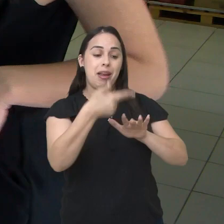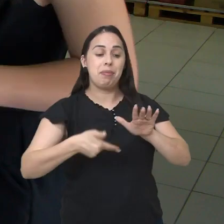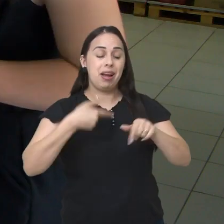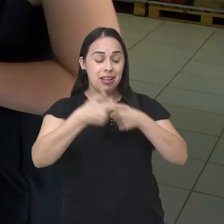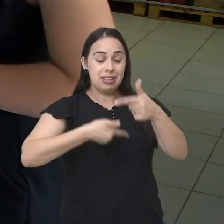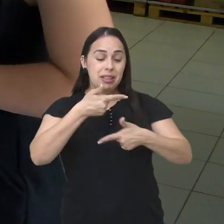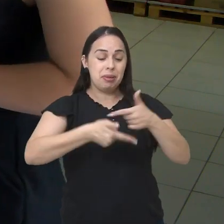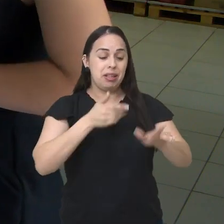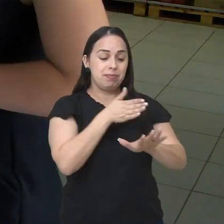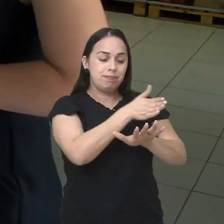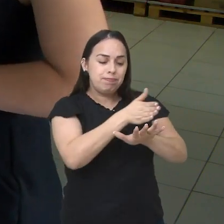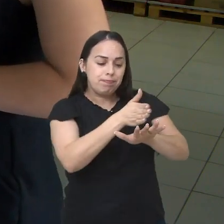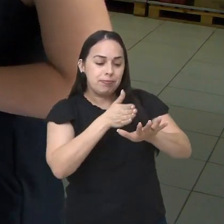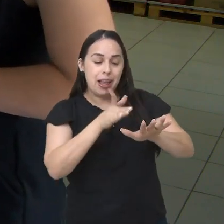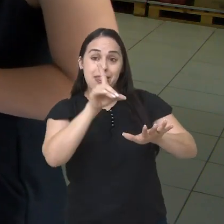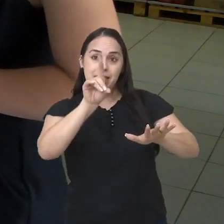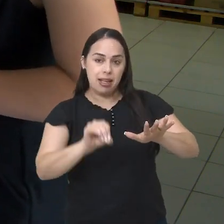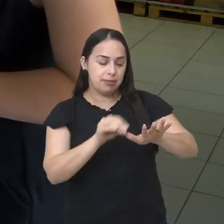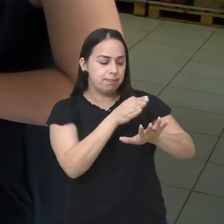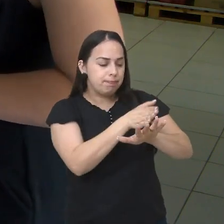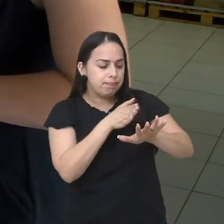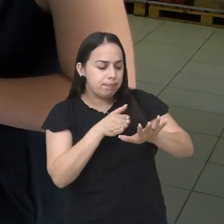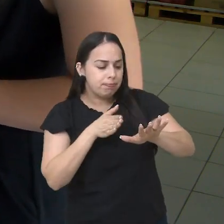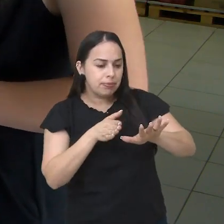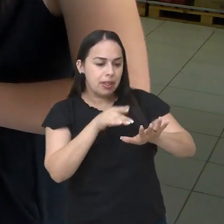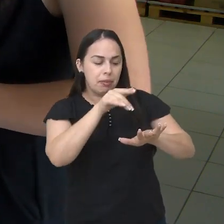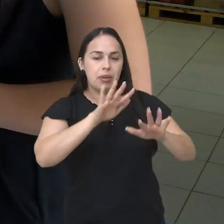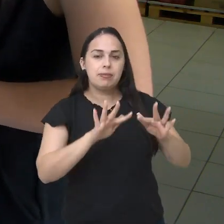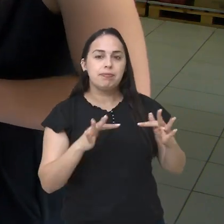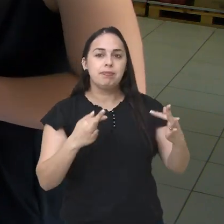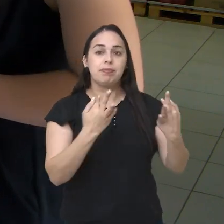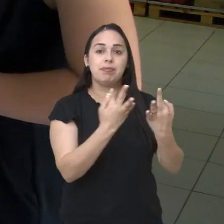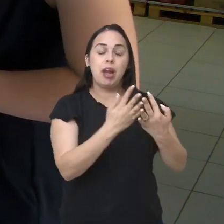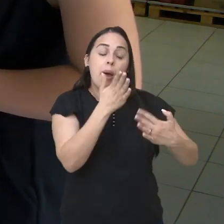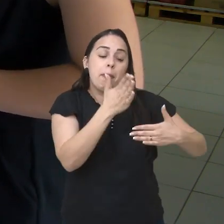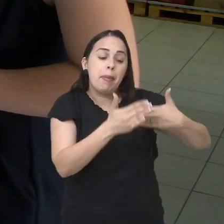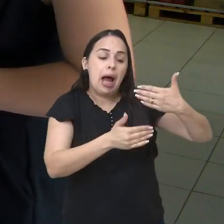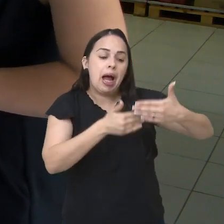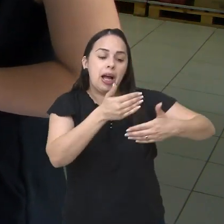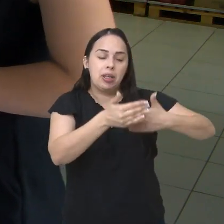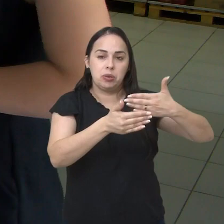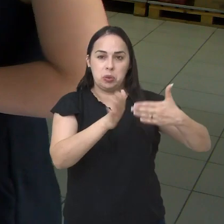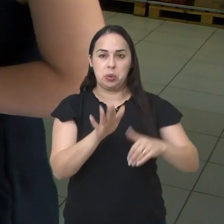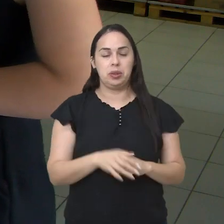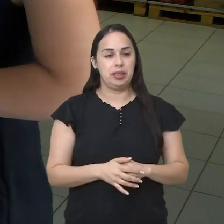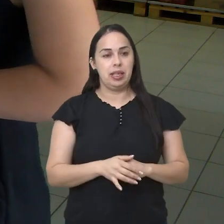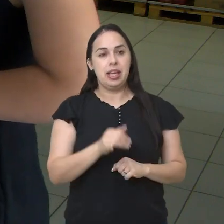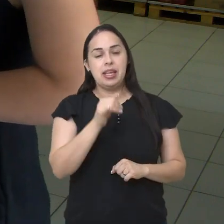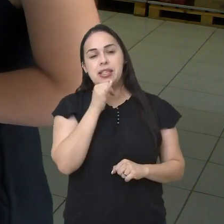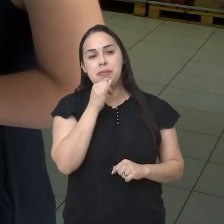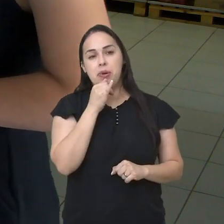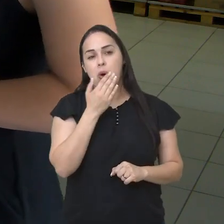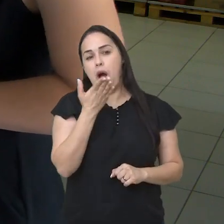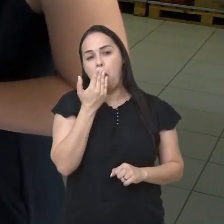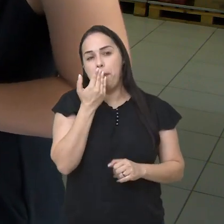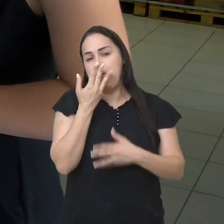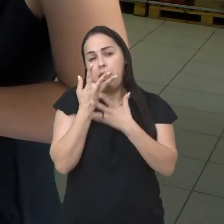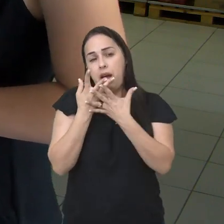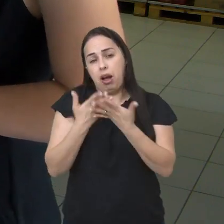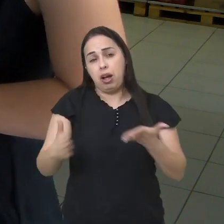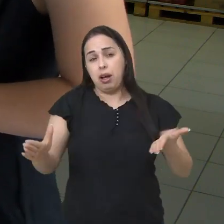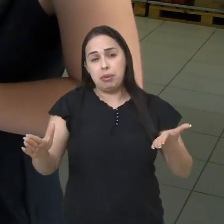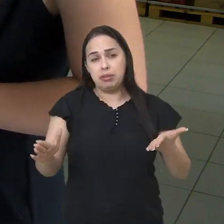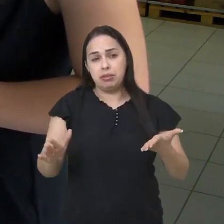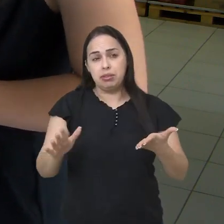com o objetivo de deixar um legado duradouro, né? Porque o alimento vai durar alguns poucos dias e depois não